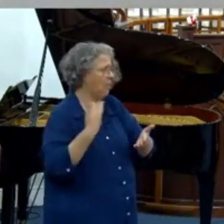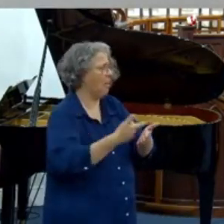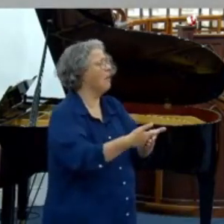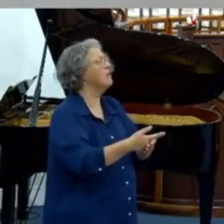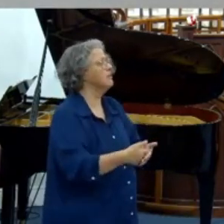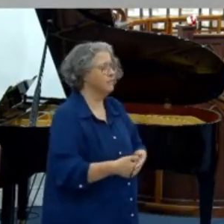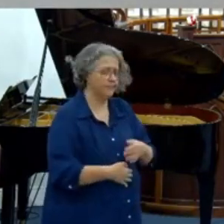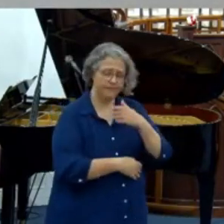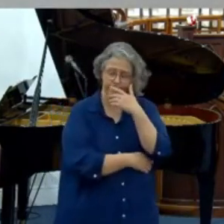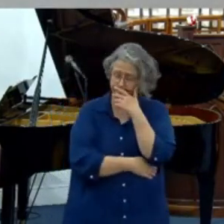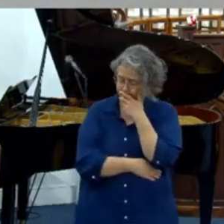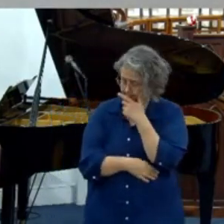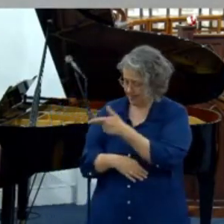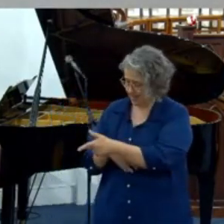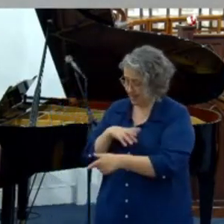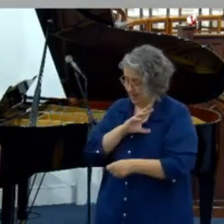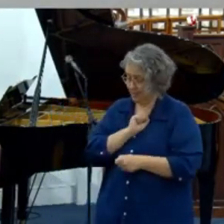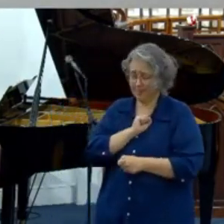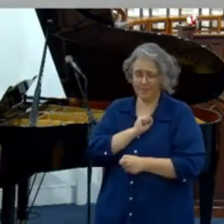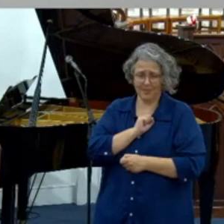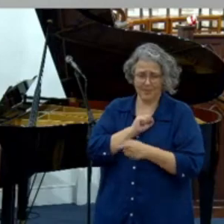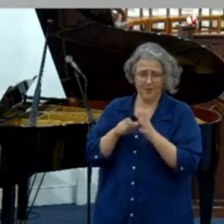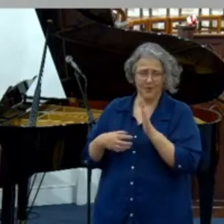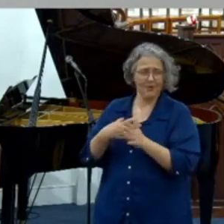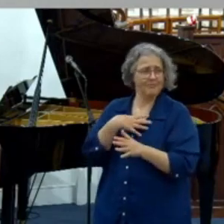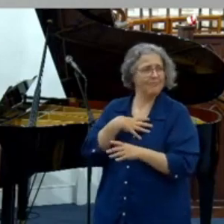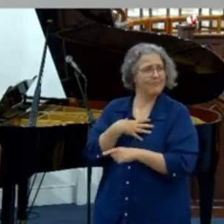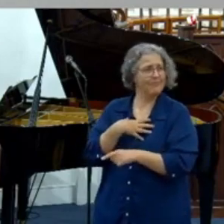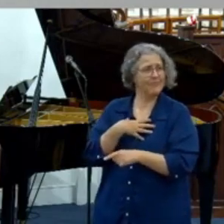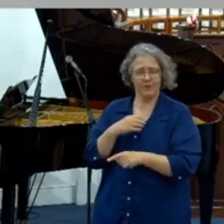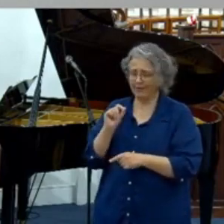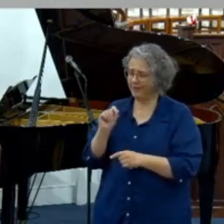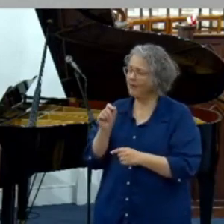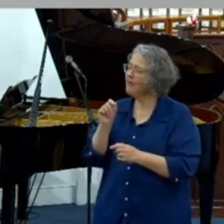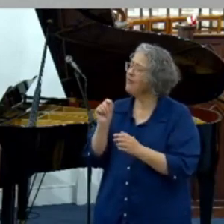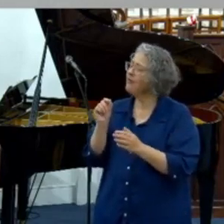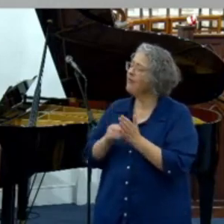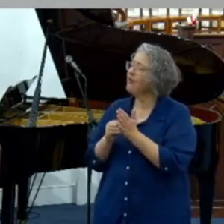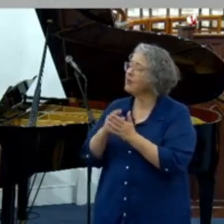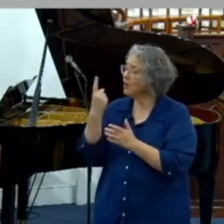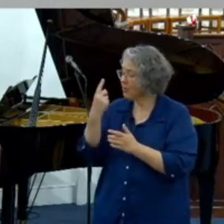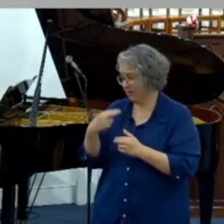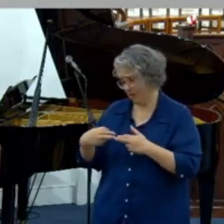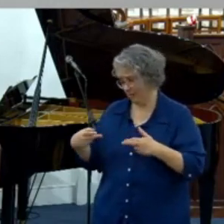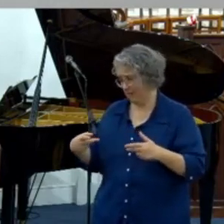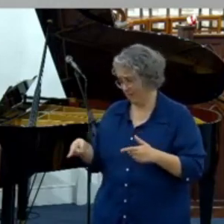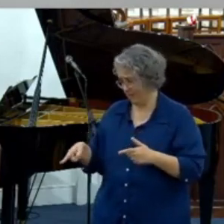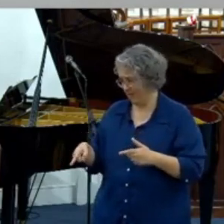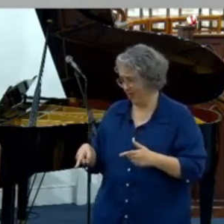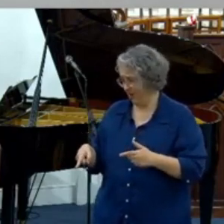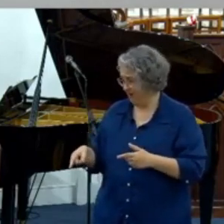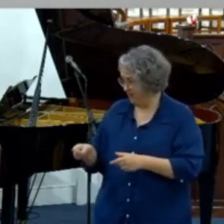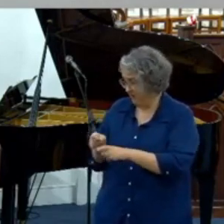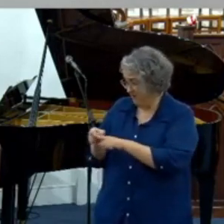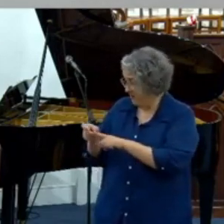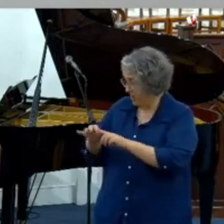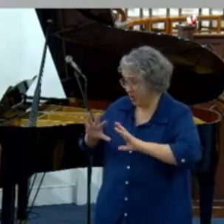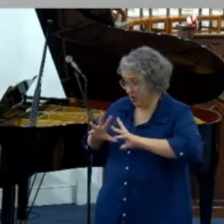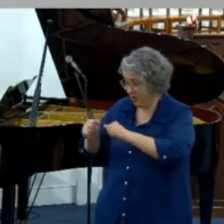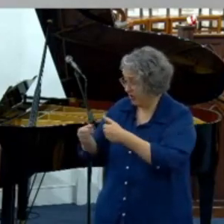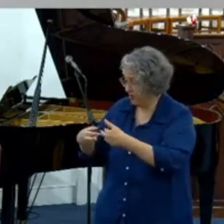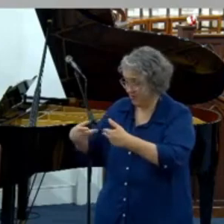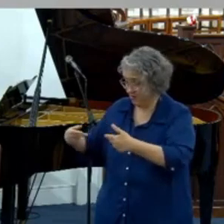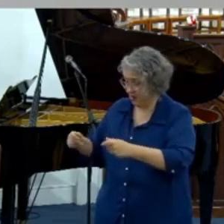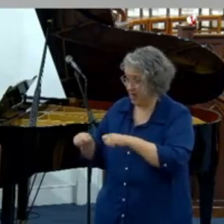Jesus, olhando para ele com amor, disse: só uma coisa falta a você. Vá, venda tudo o que tem, dê